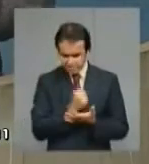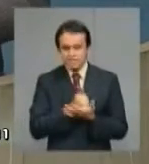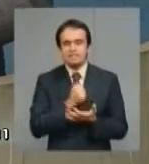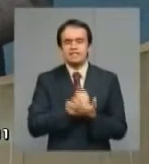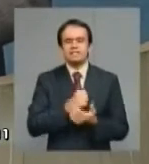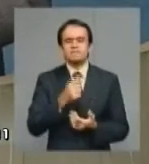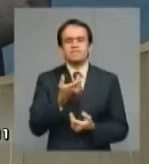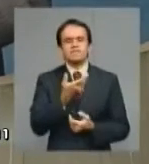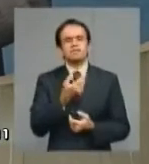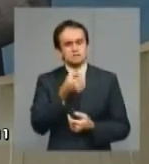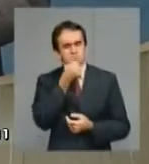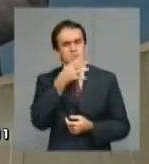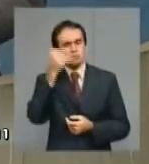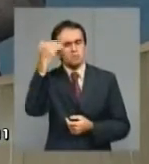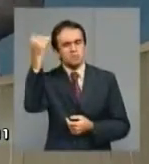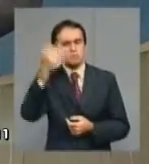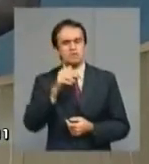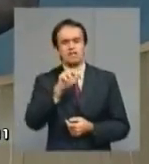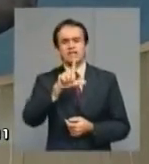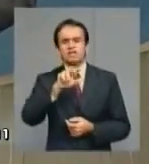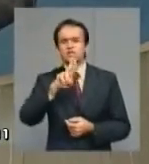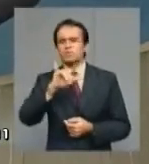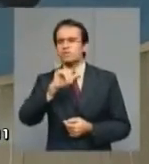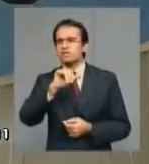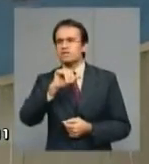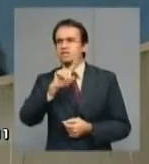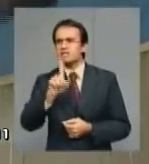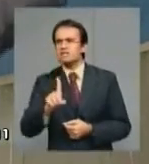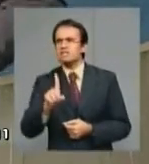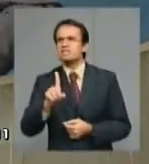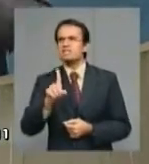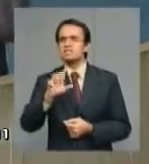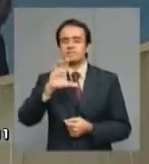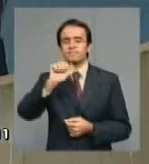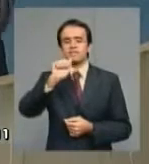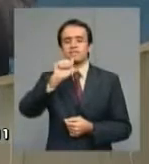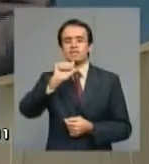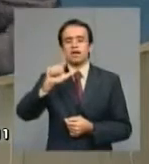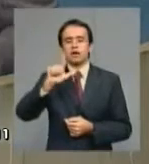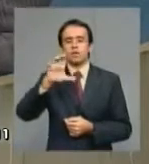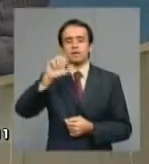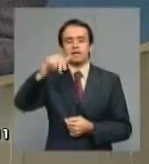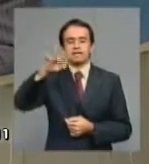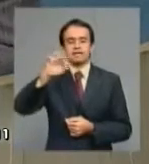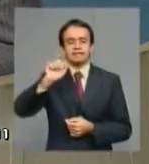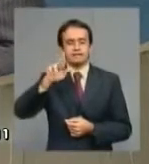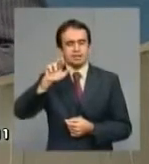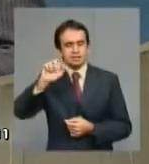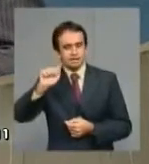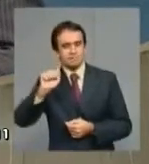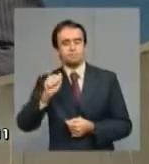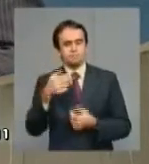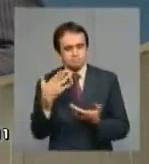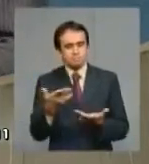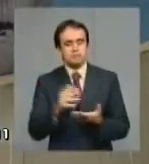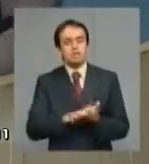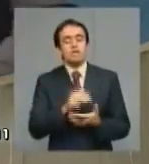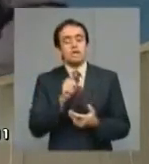dele, uma grande personalidade, doutor Luiz Alcântara. O doutor Luiz Alcântara,